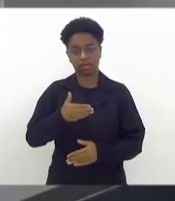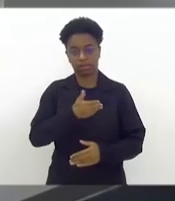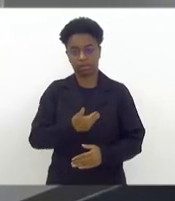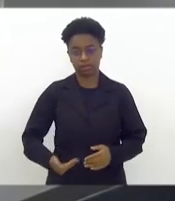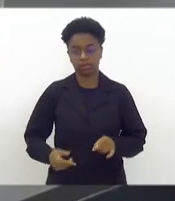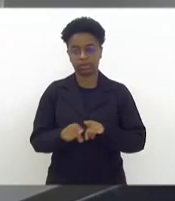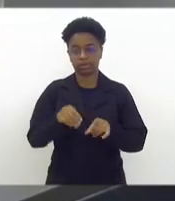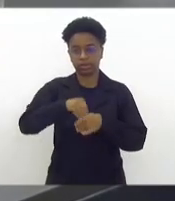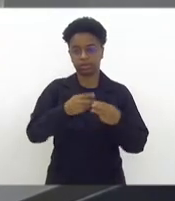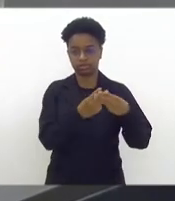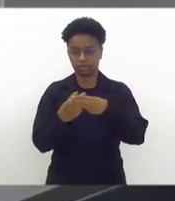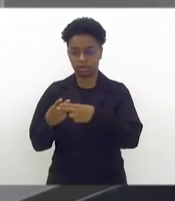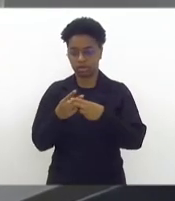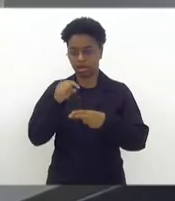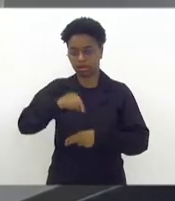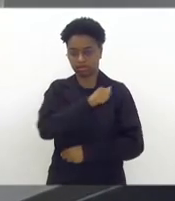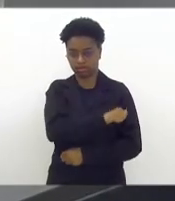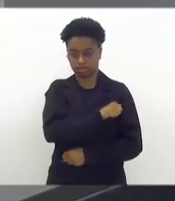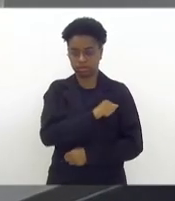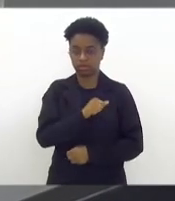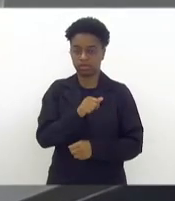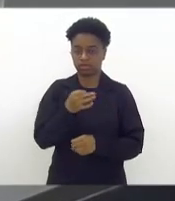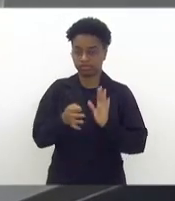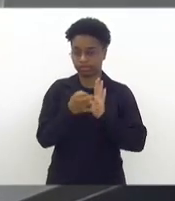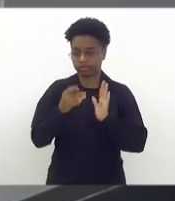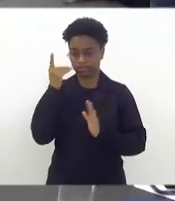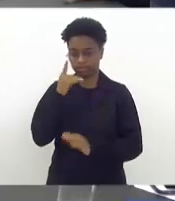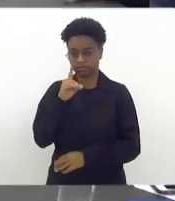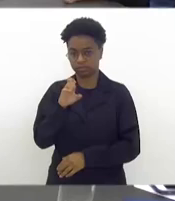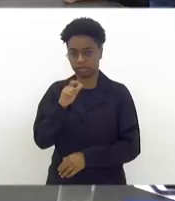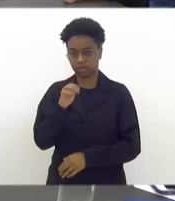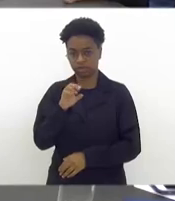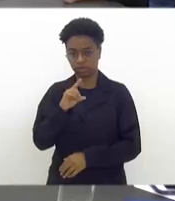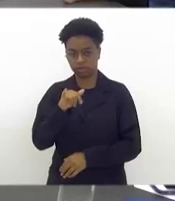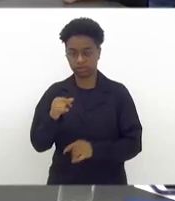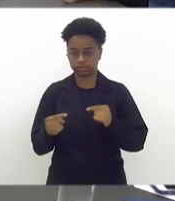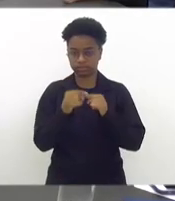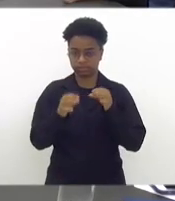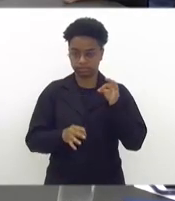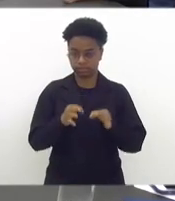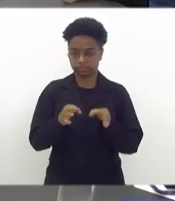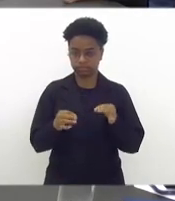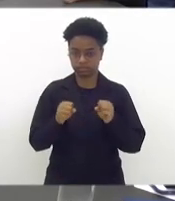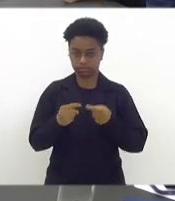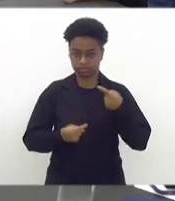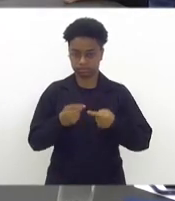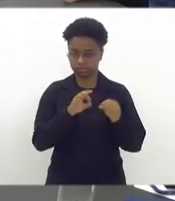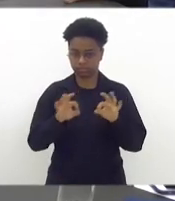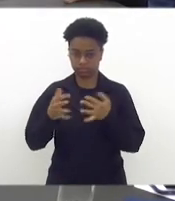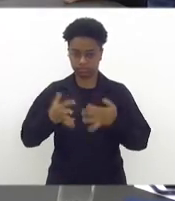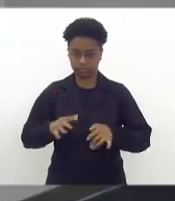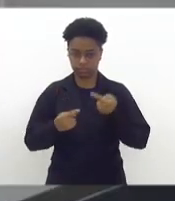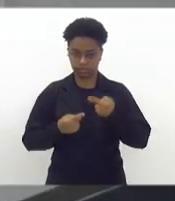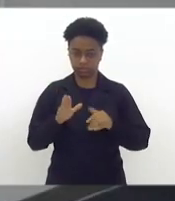penitenciária do Estado do Rio de Janeiro. Para aparecer, deputado Guilherme Delaroli. Senhor presidente, pela juridicidade. Em discussão. Não havendo quem queira